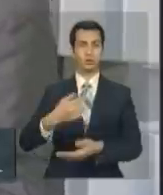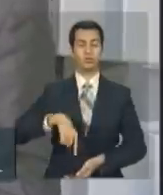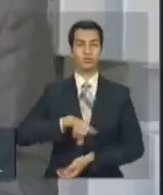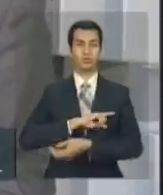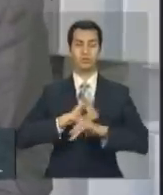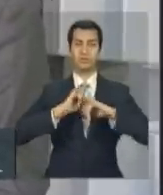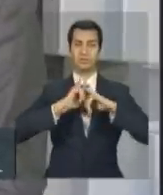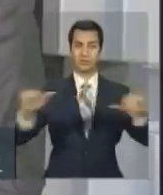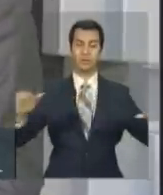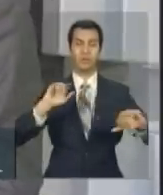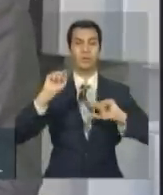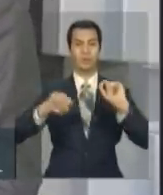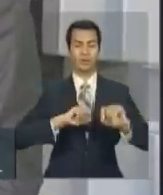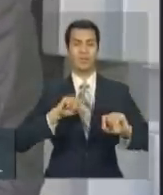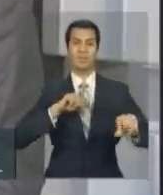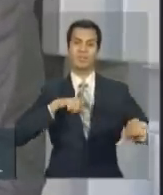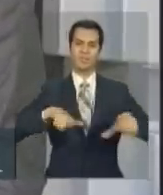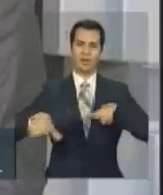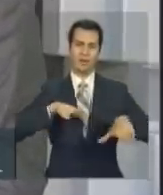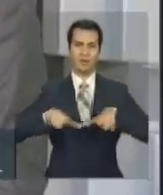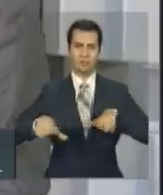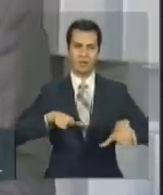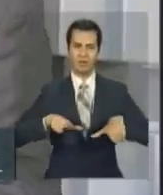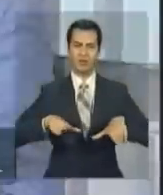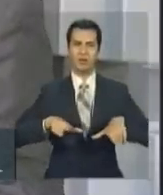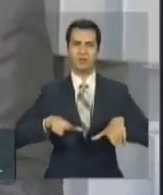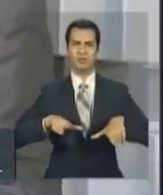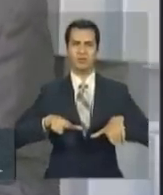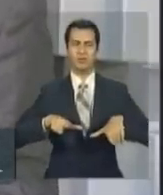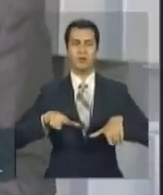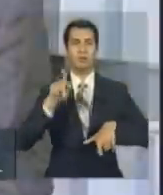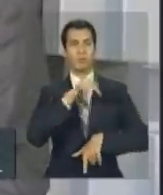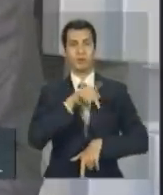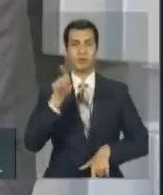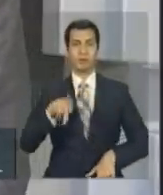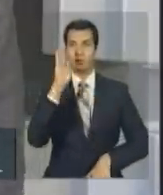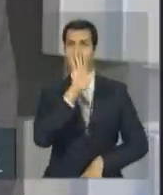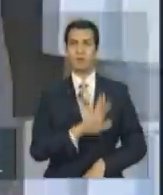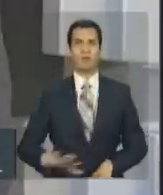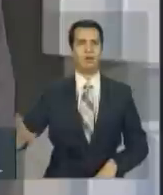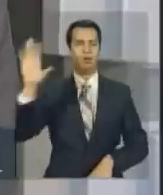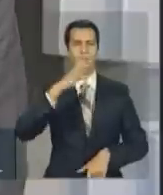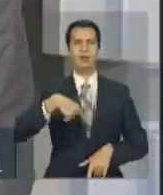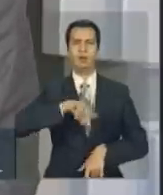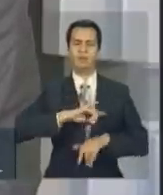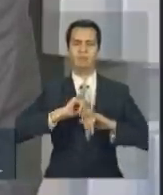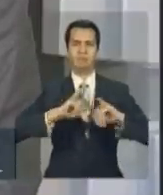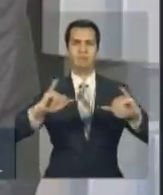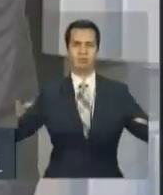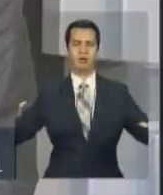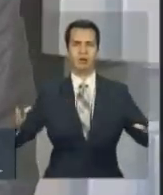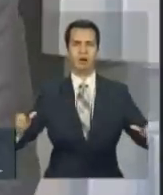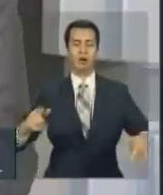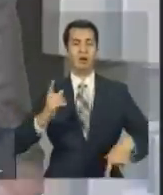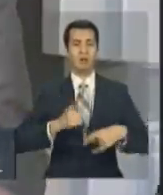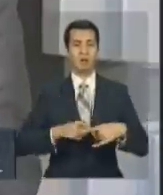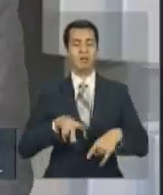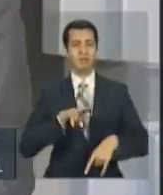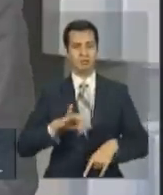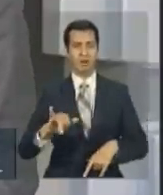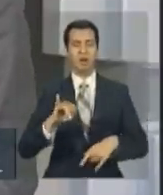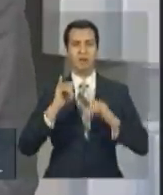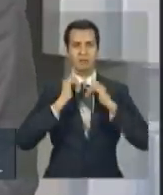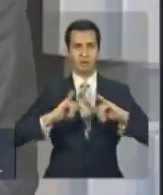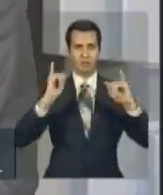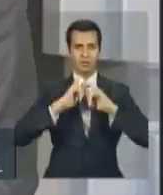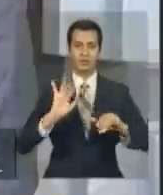notícia desses trabalhos para os milhões de professores brasileiros que vão ter acesso a essas